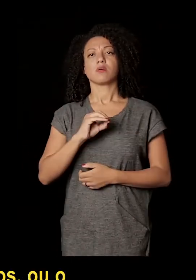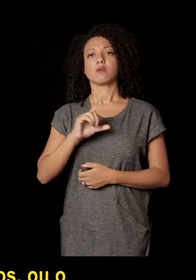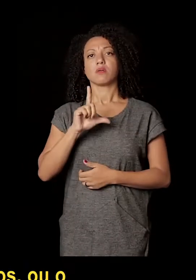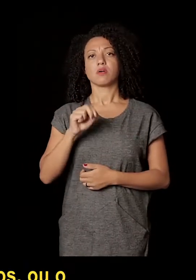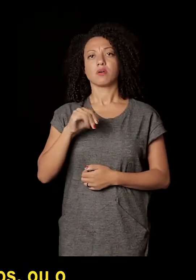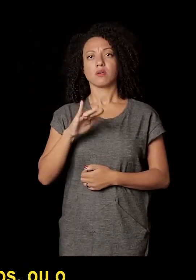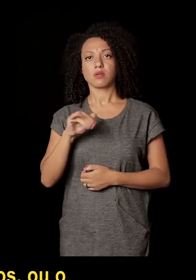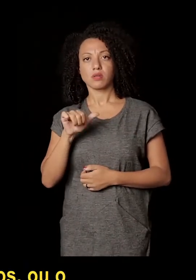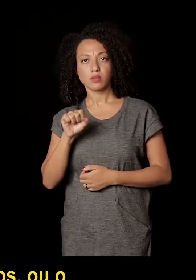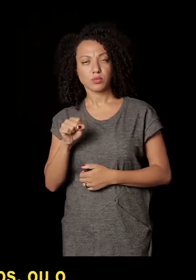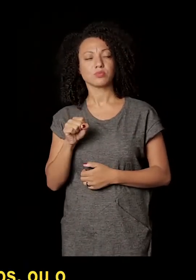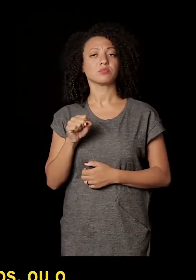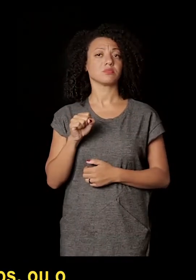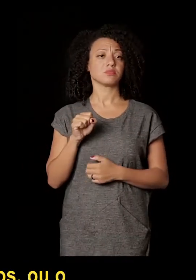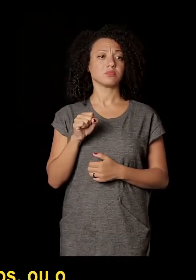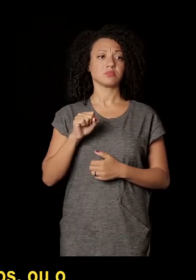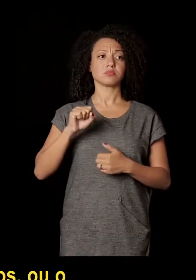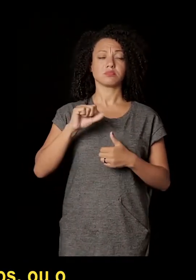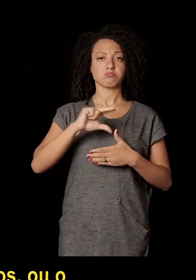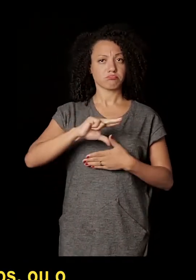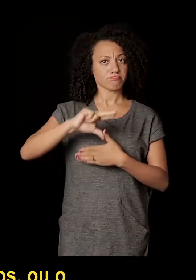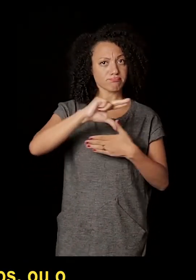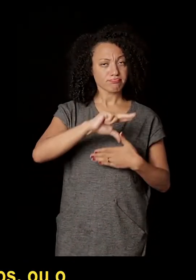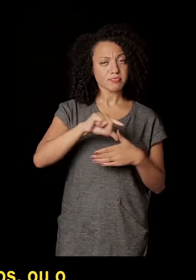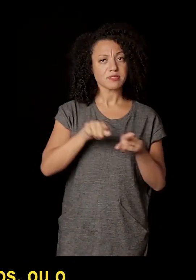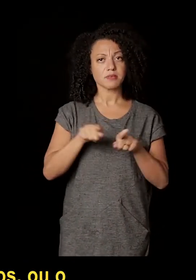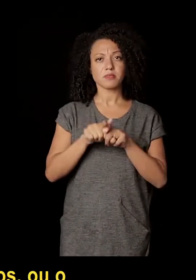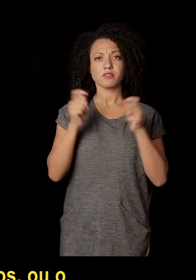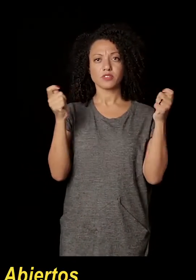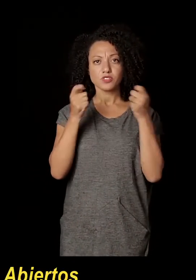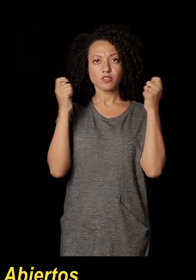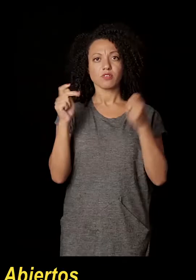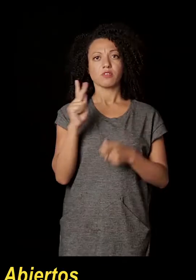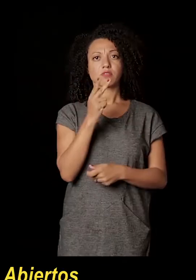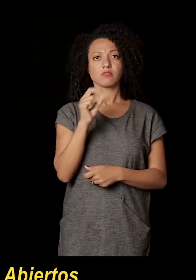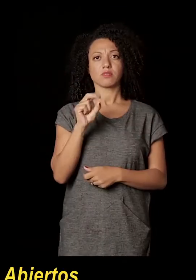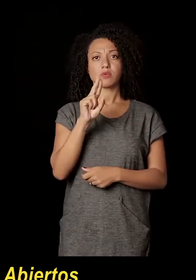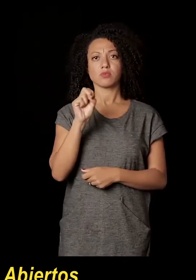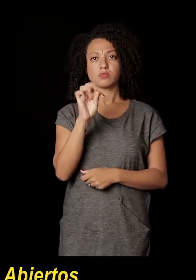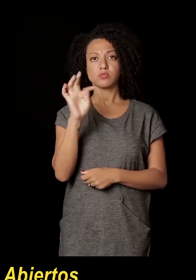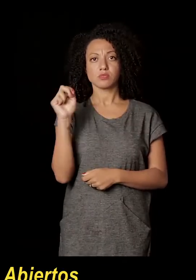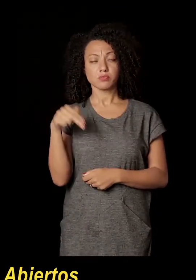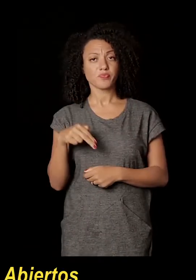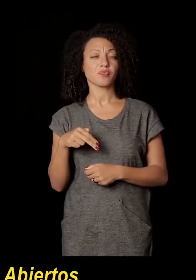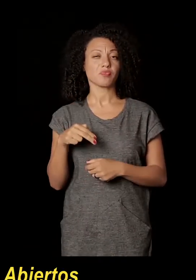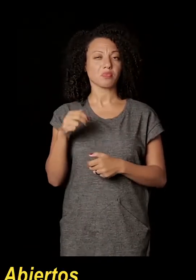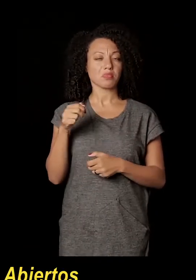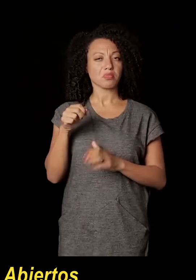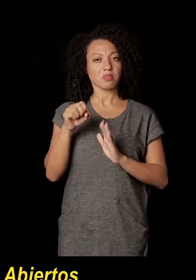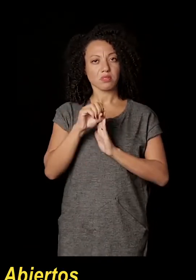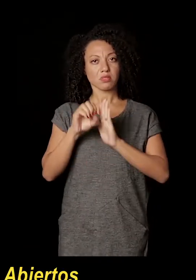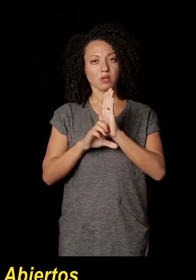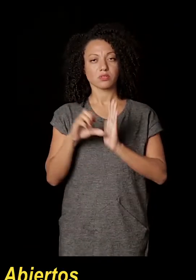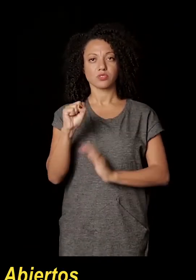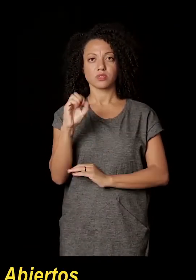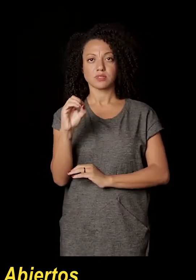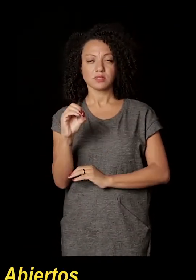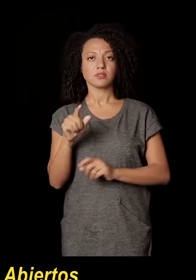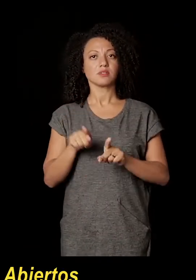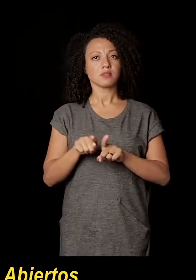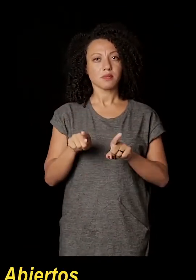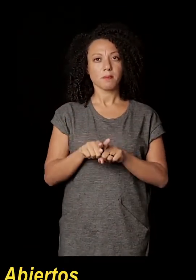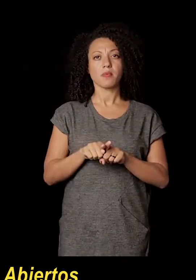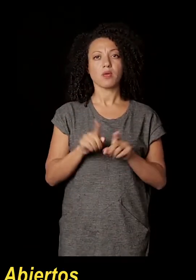latino-americanos, o aparecimento do Festival de Houston, década de 80, os encontros abertos de